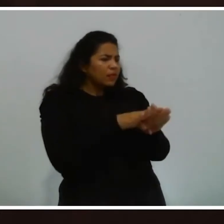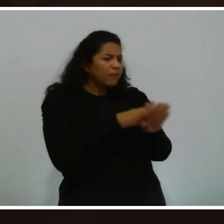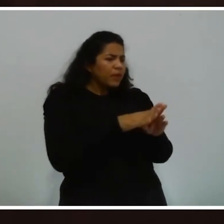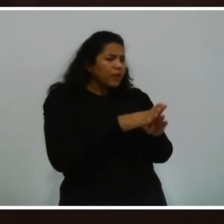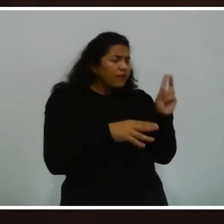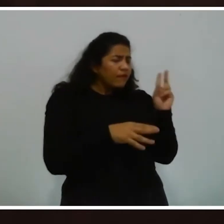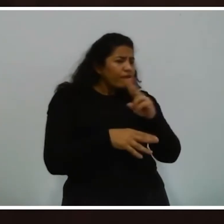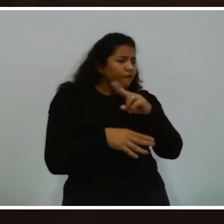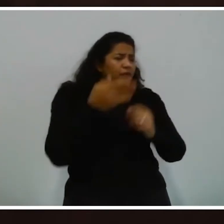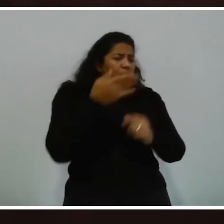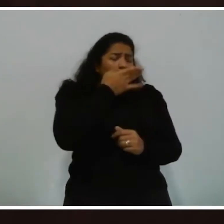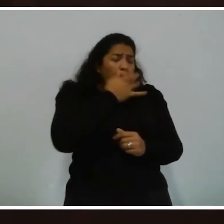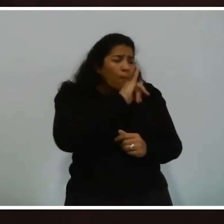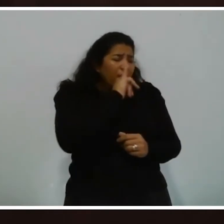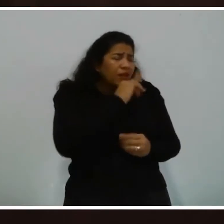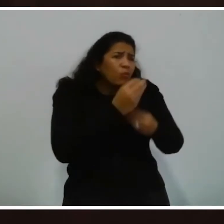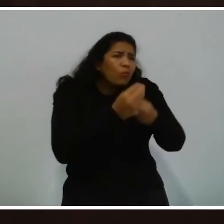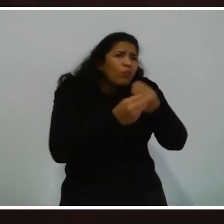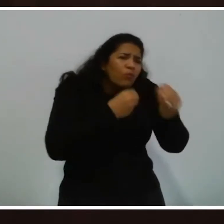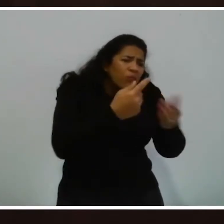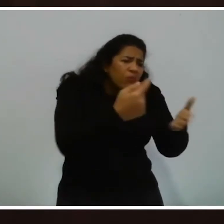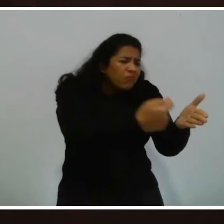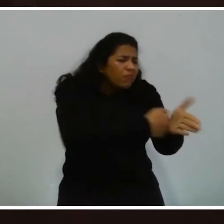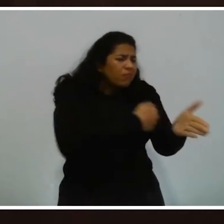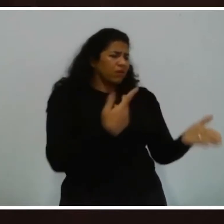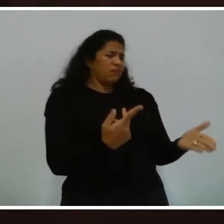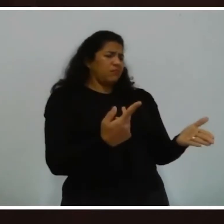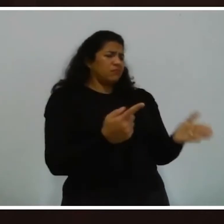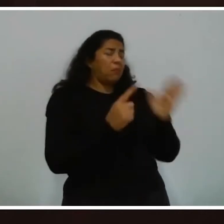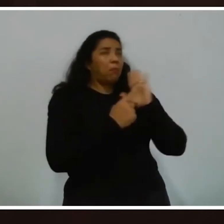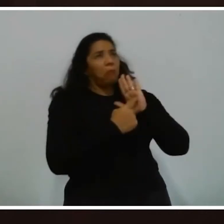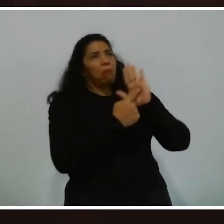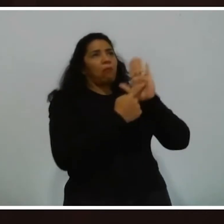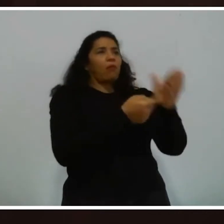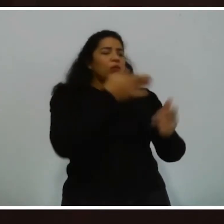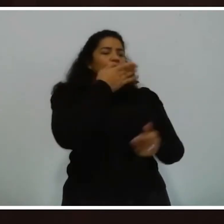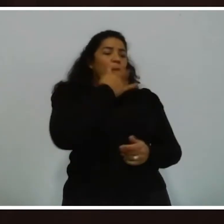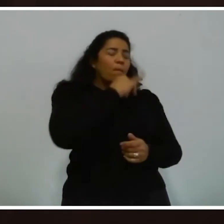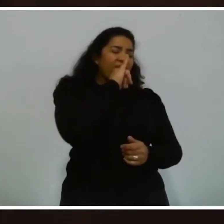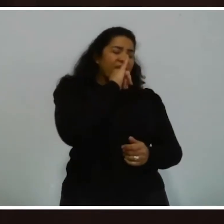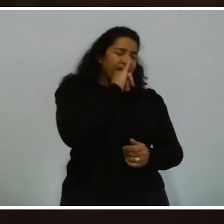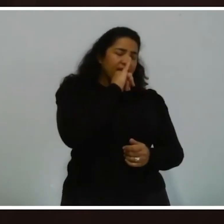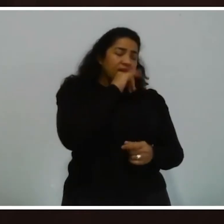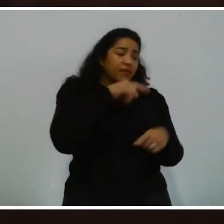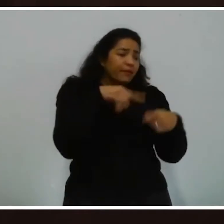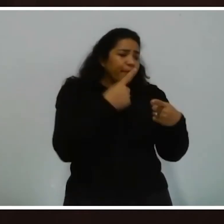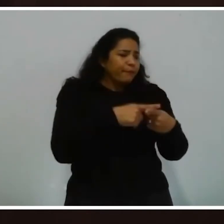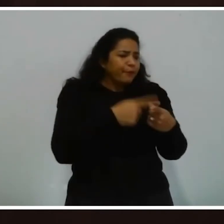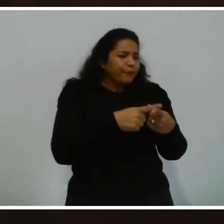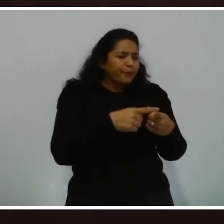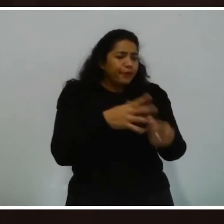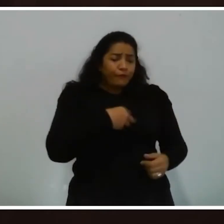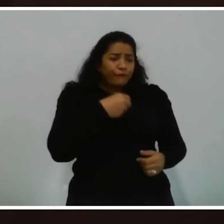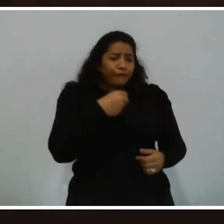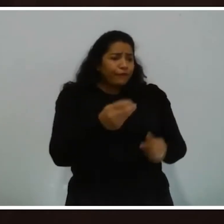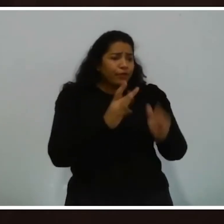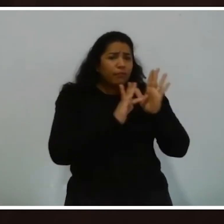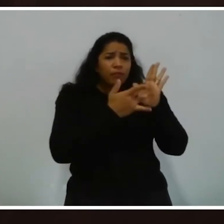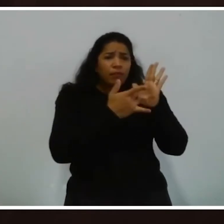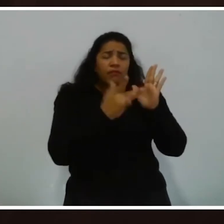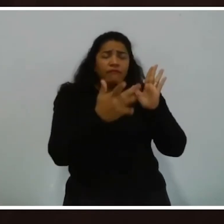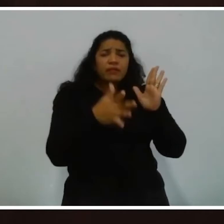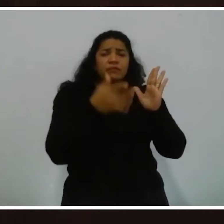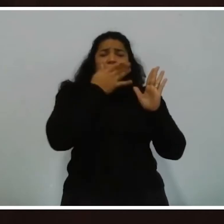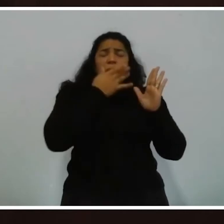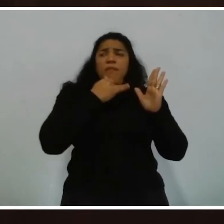tu, mostra-nos o Pai? O Filho é a manifestação do Pai. Quem quer ver